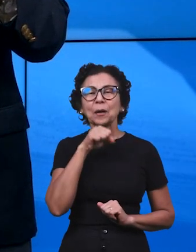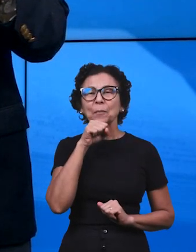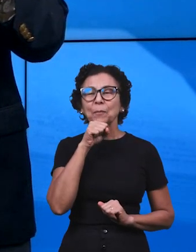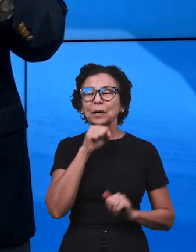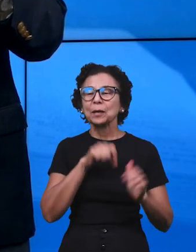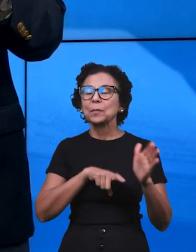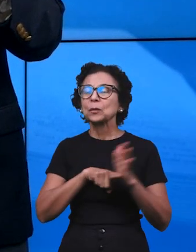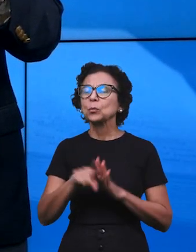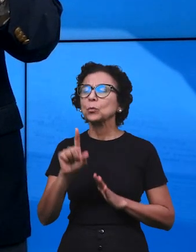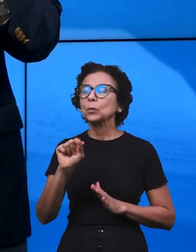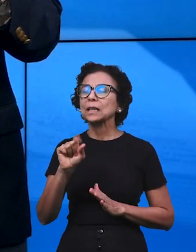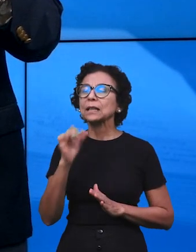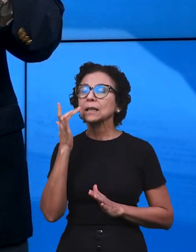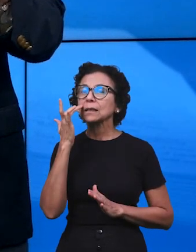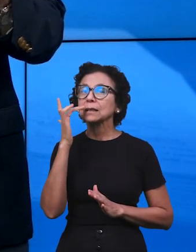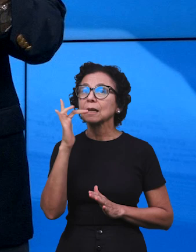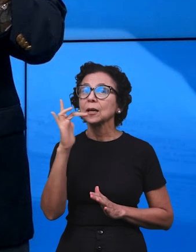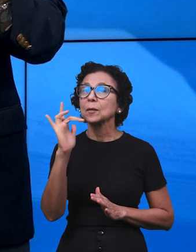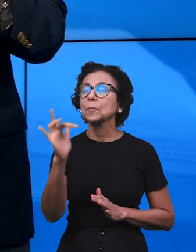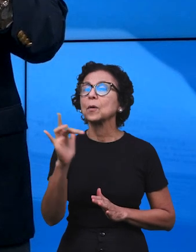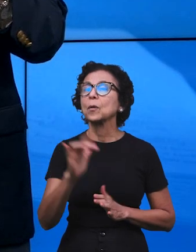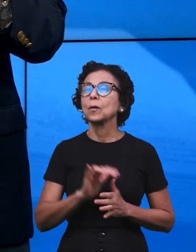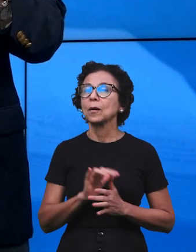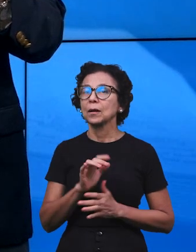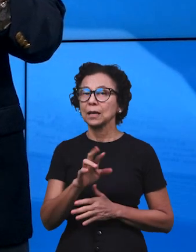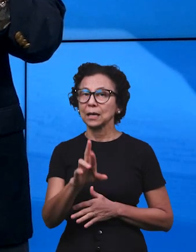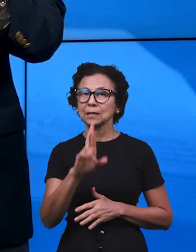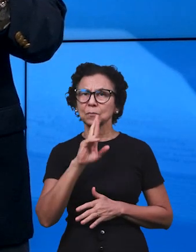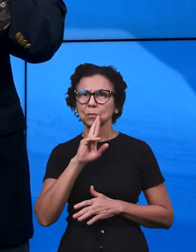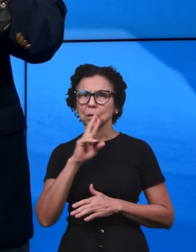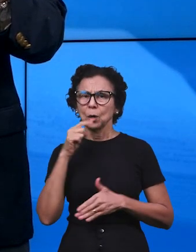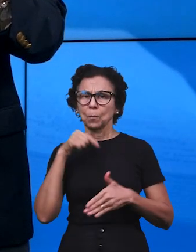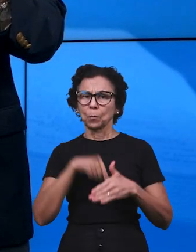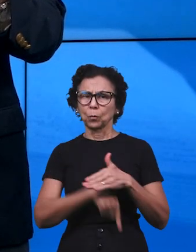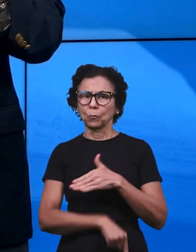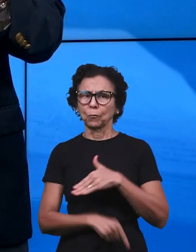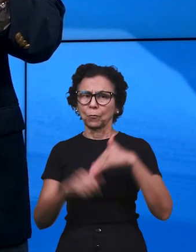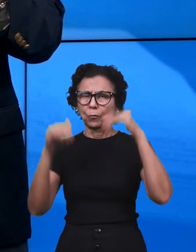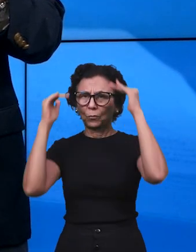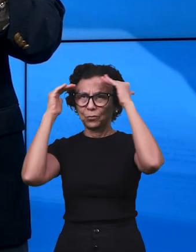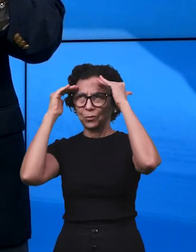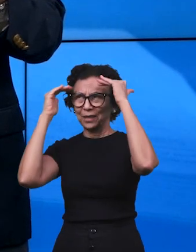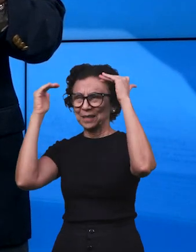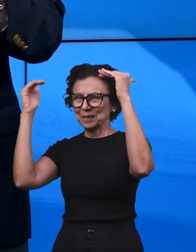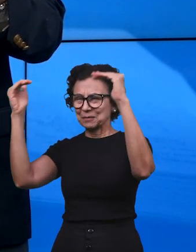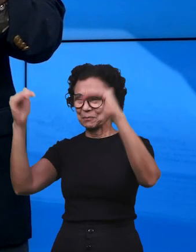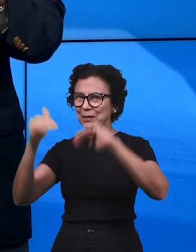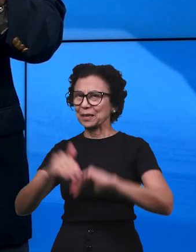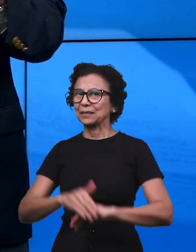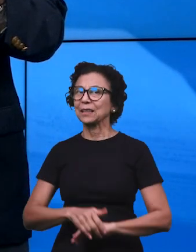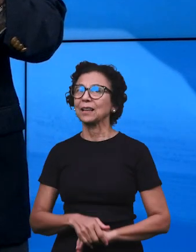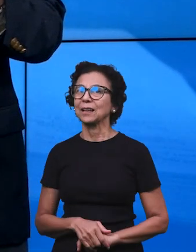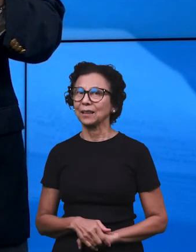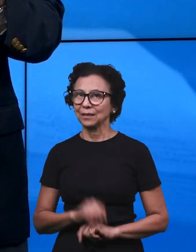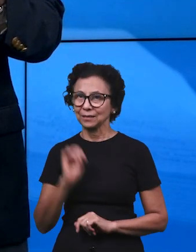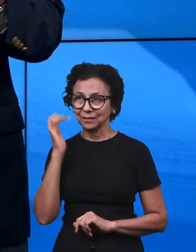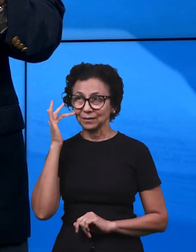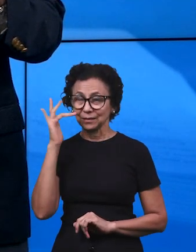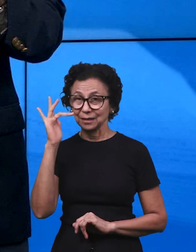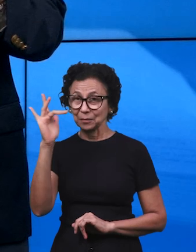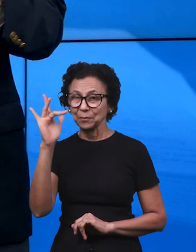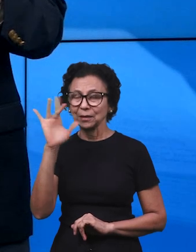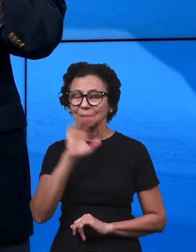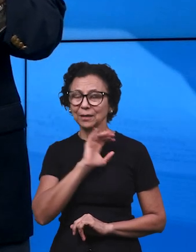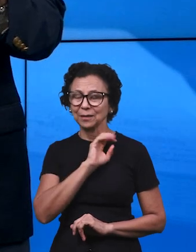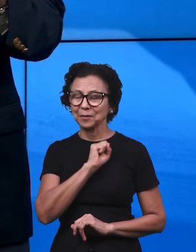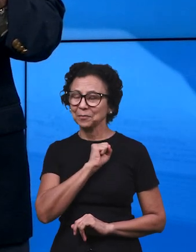perguntou o que é temor, Você disse que é respeito profundo. Nós respeitamos o Senhor, tememos ao